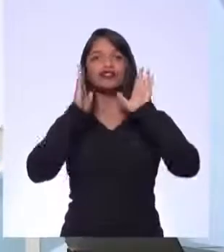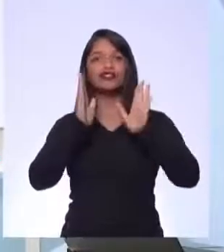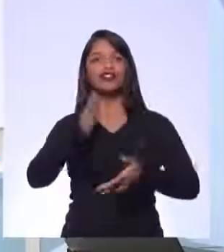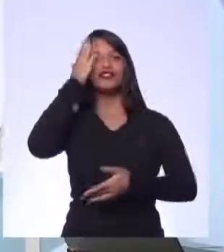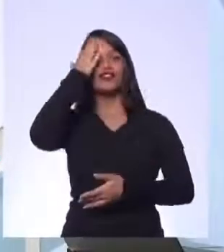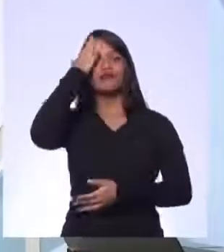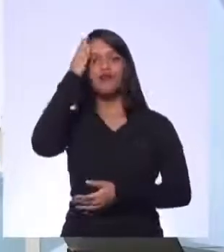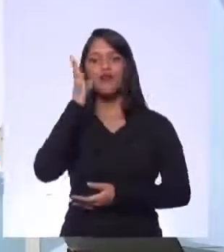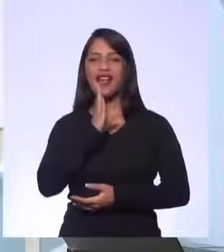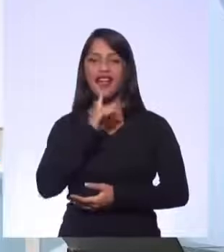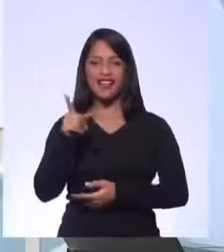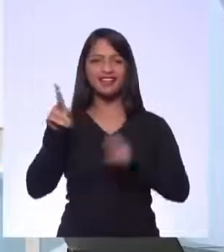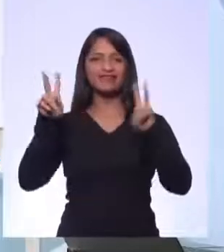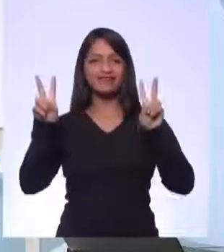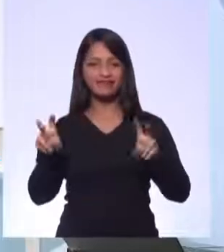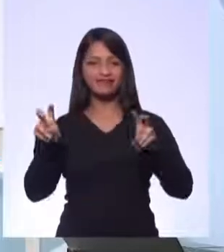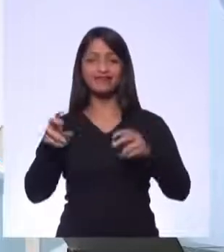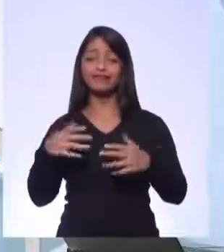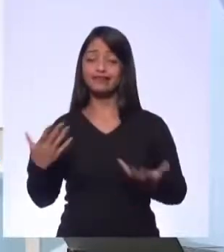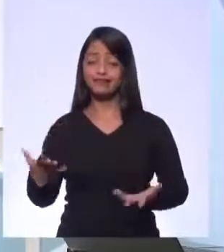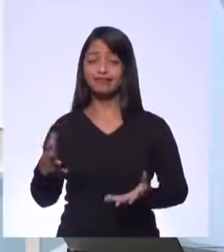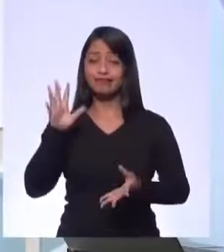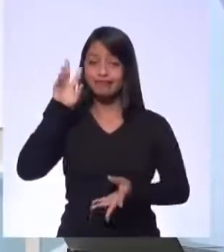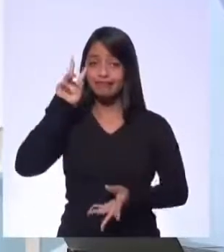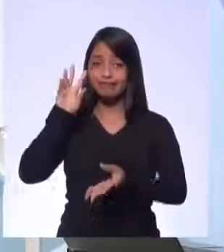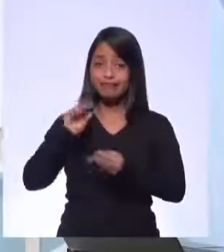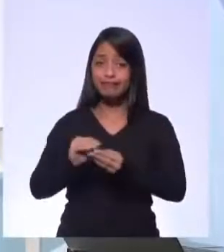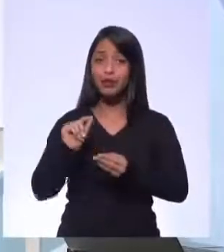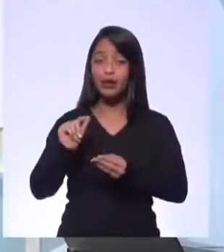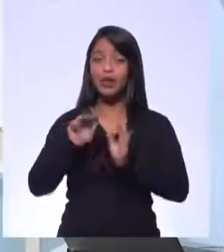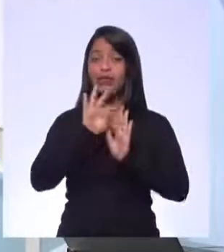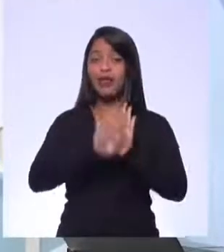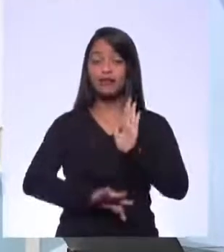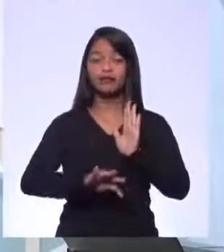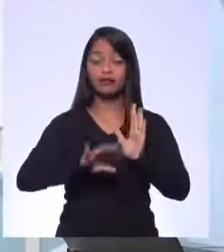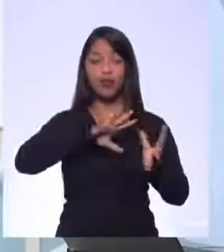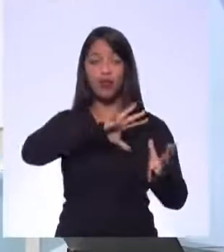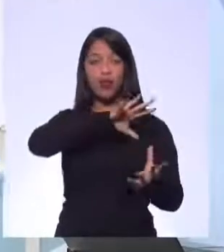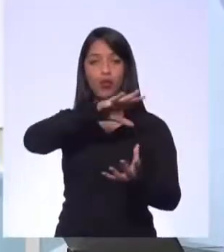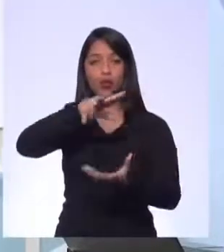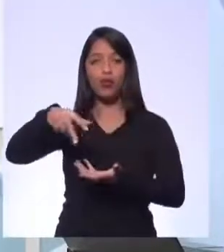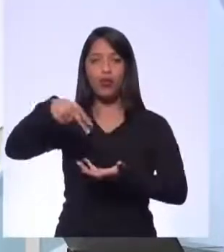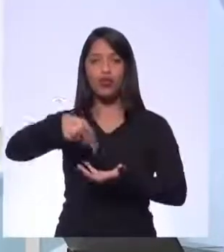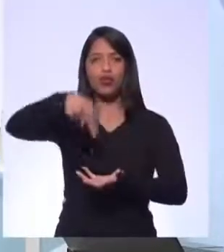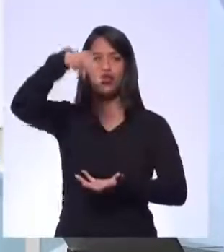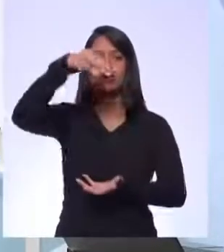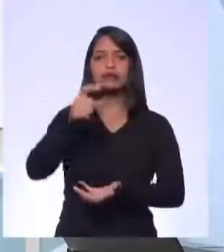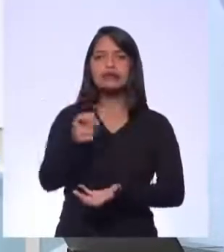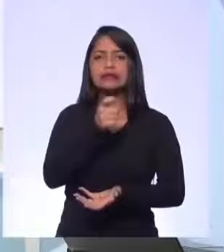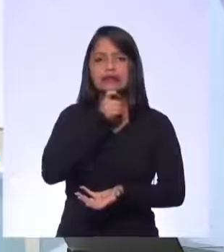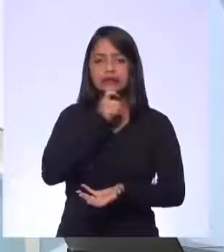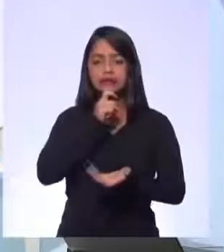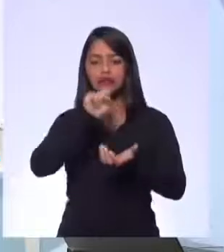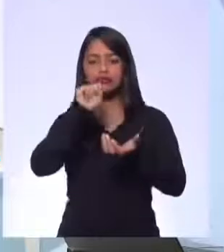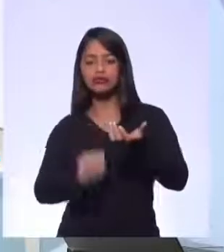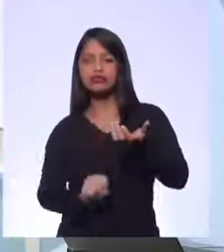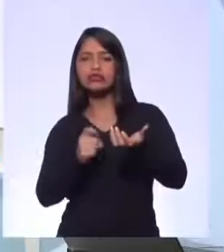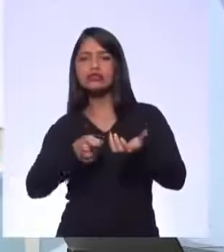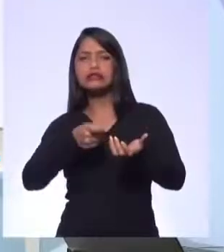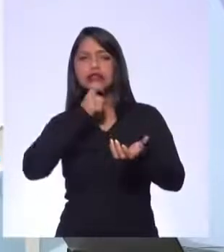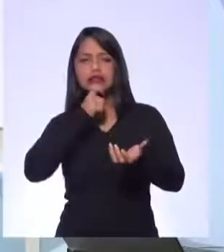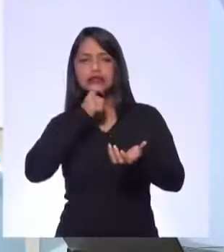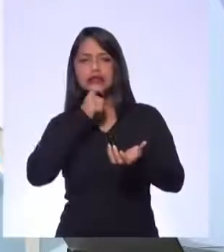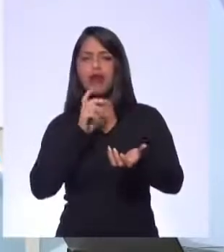O gelo do Norte e do Sul, dos polos Norte e do Sul, né? O que estão fazendo? Water, a gente já estudou sobre água, não é?